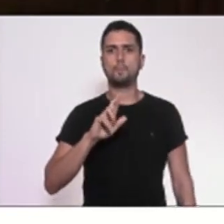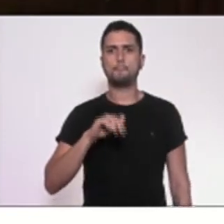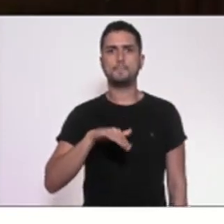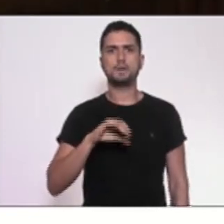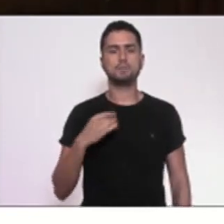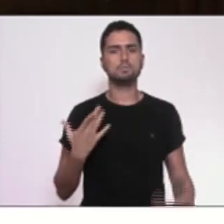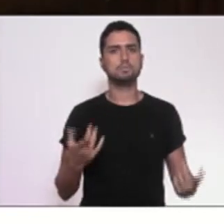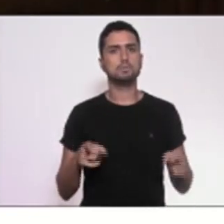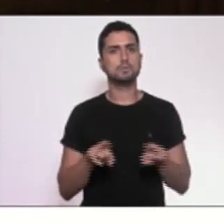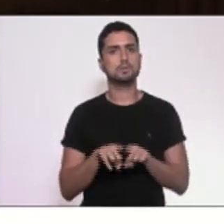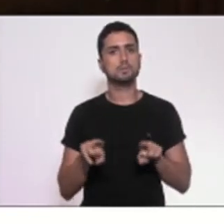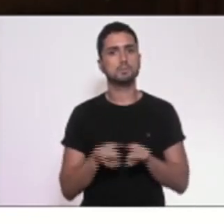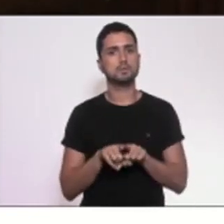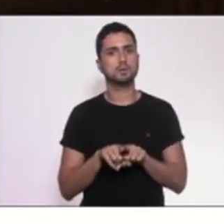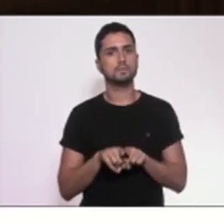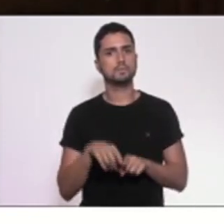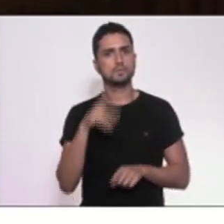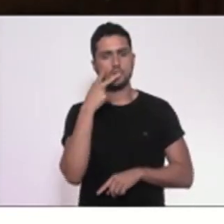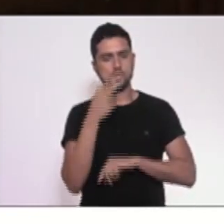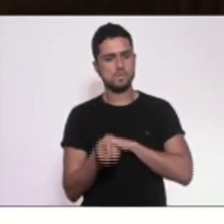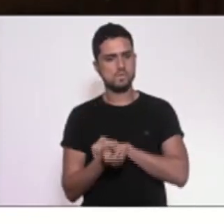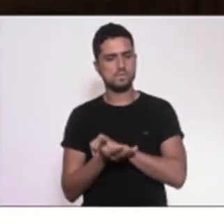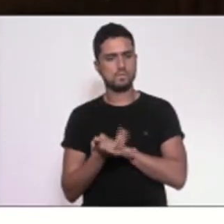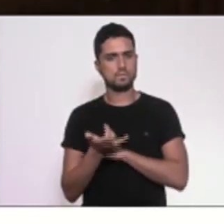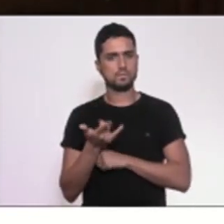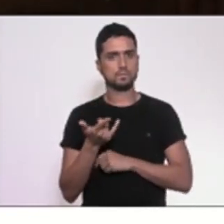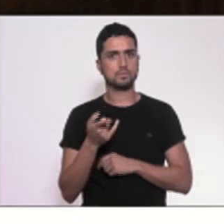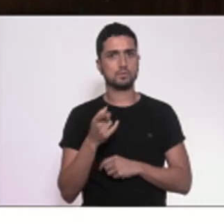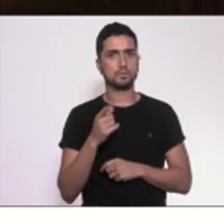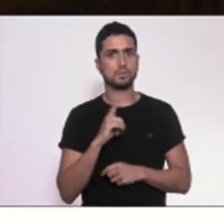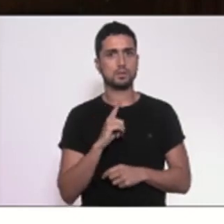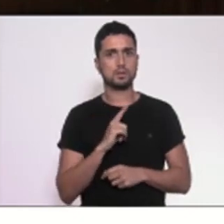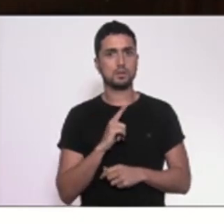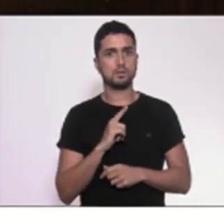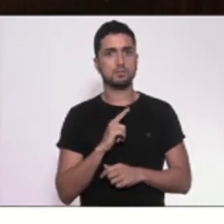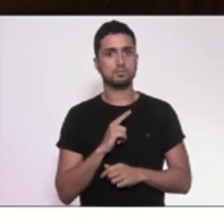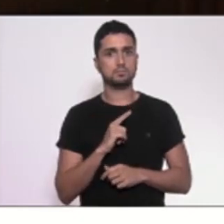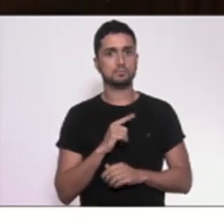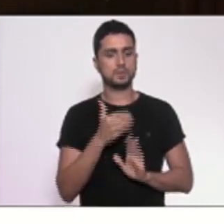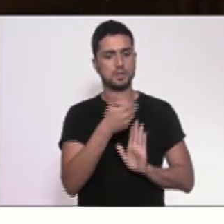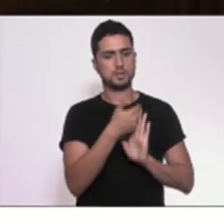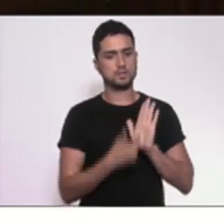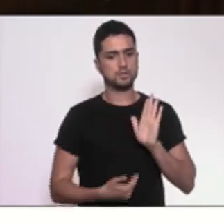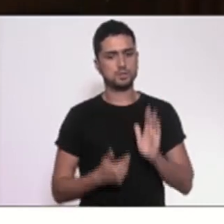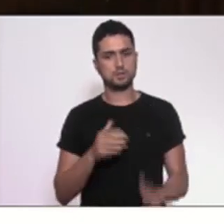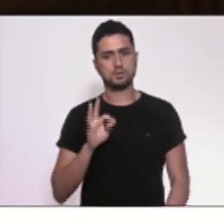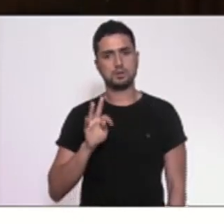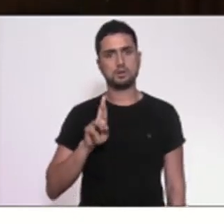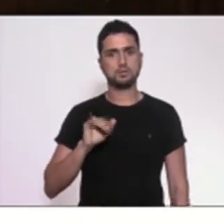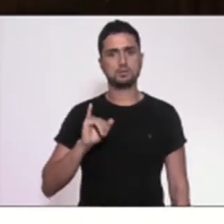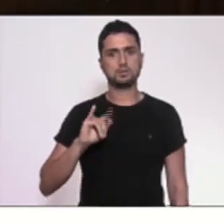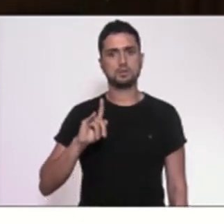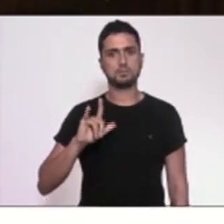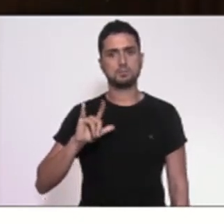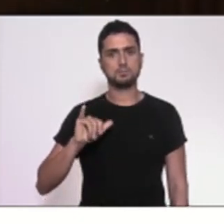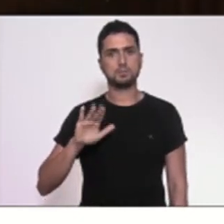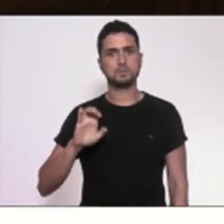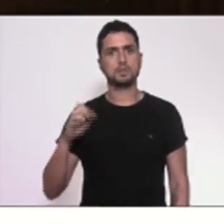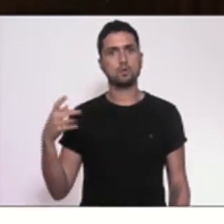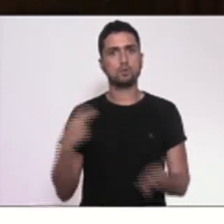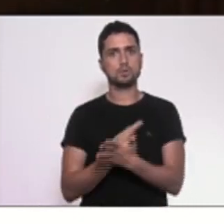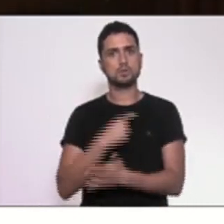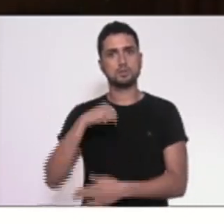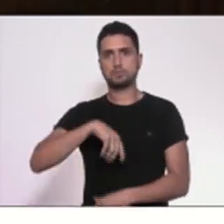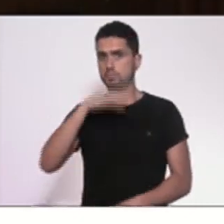e desconsidera completamente a existência da lista tríplice que vem acontecendo no Brasil nos últimos 20 anos, ele